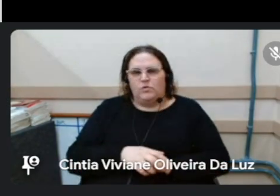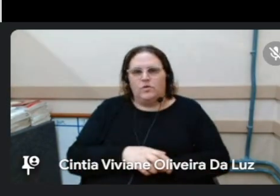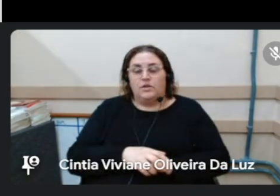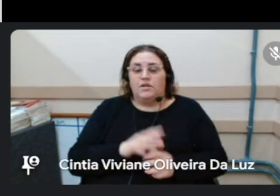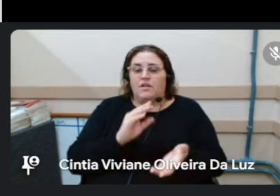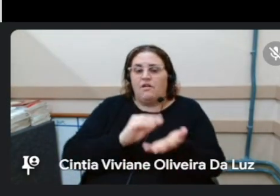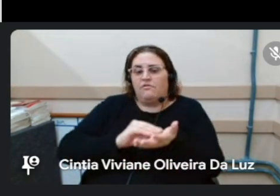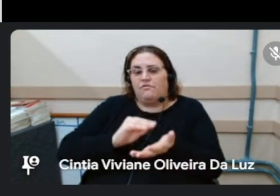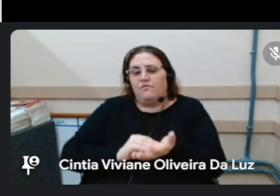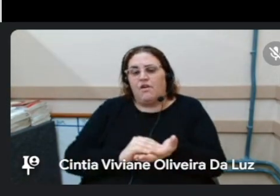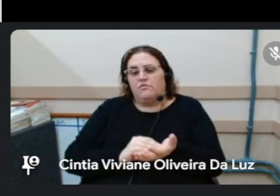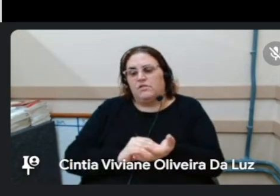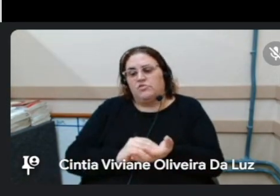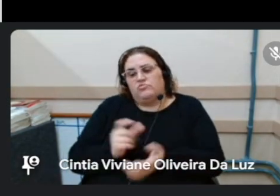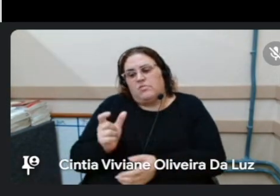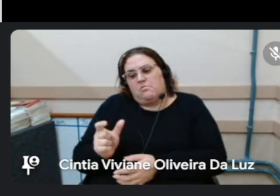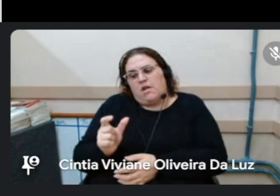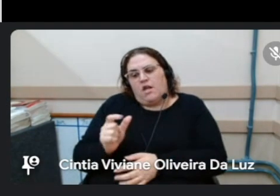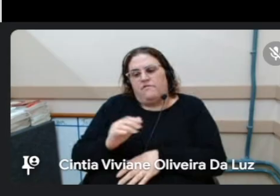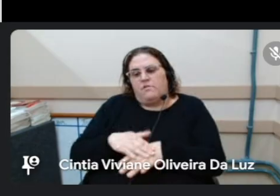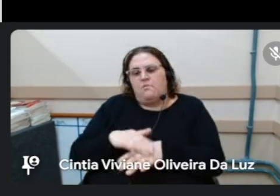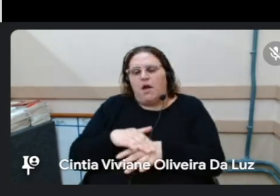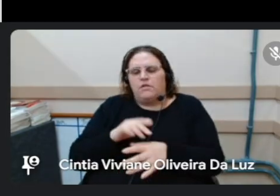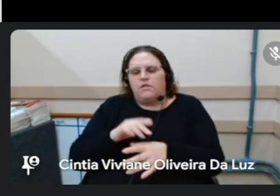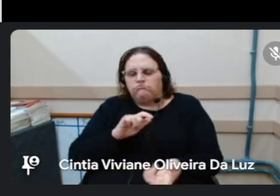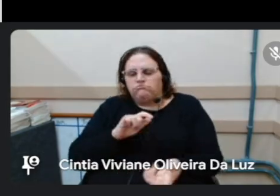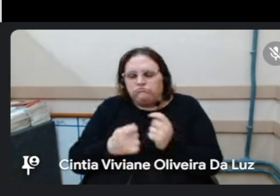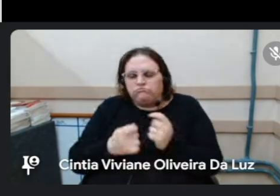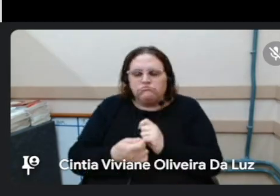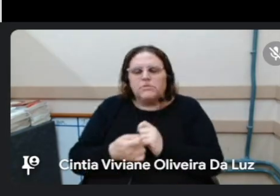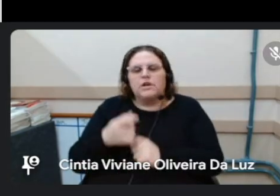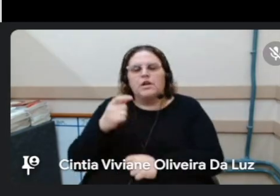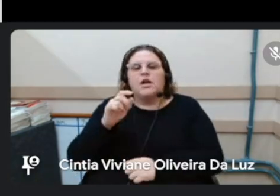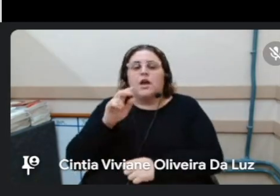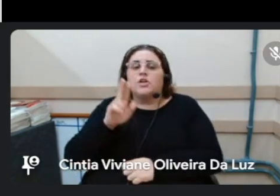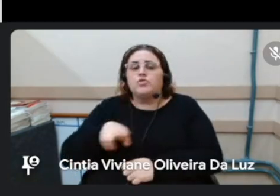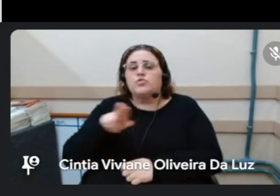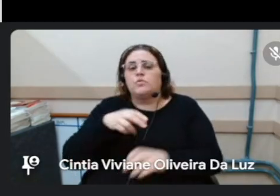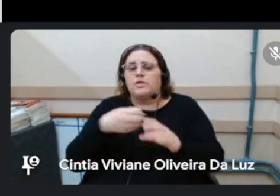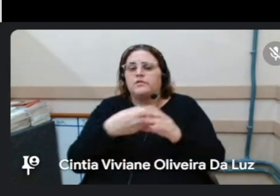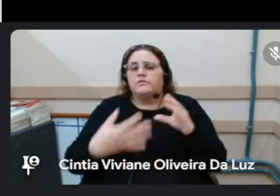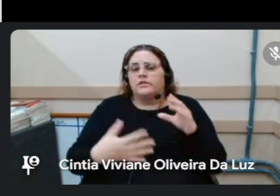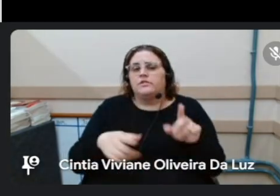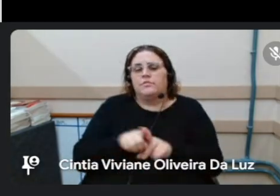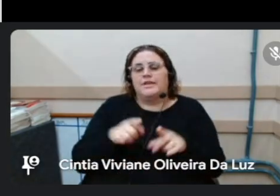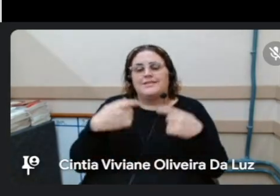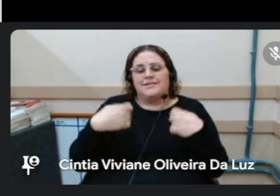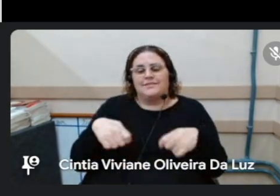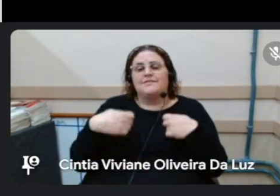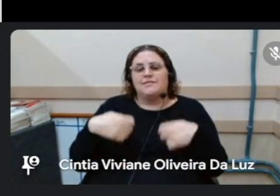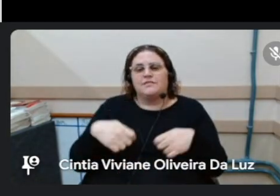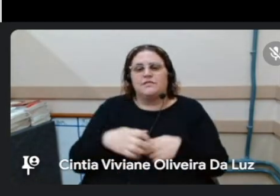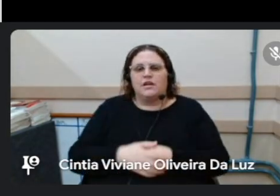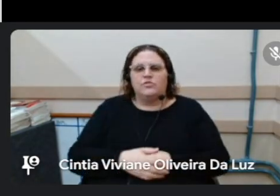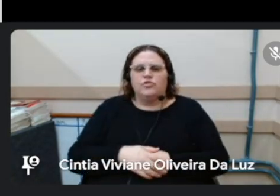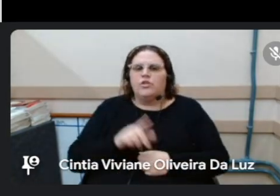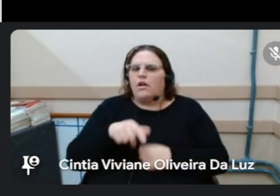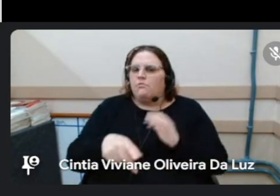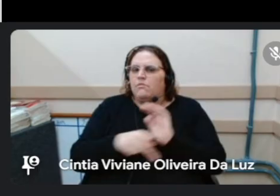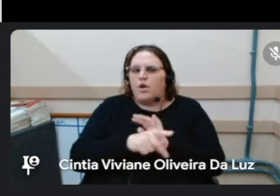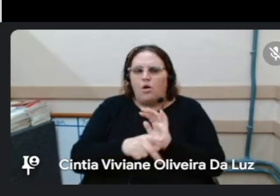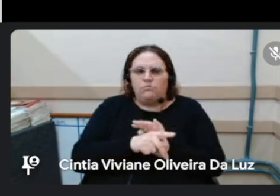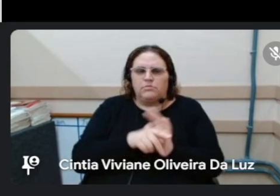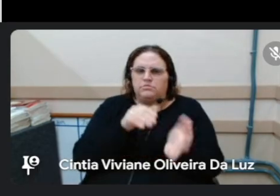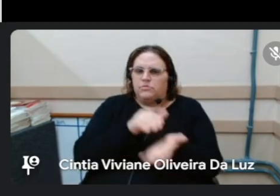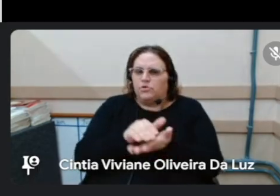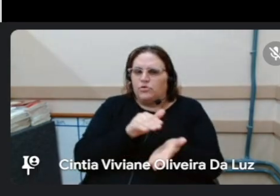mais adequado Serviu pra gente caracterizar essa necessidade que é própria do produtor do conteúdo é cada